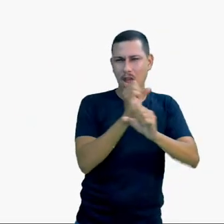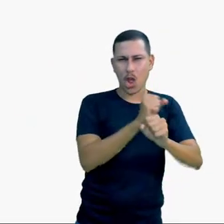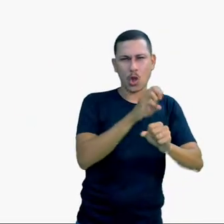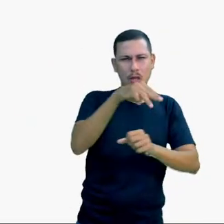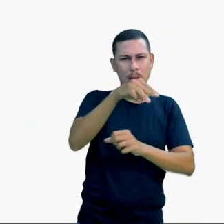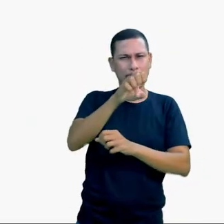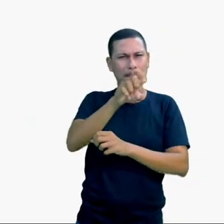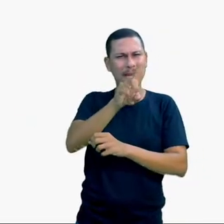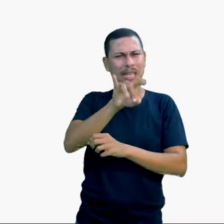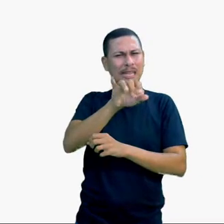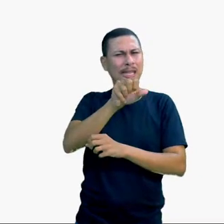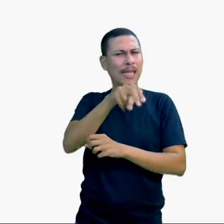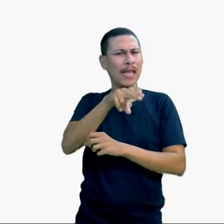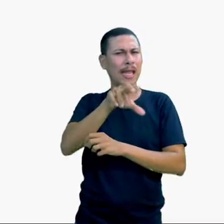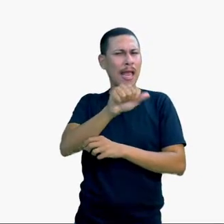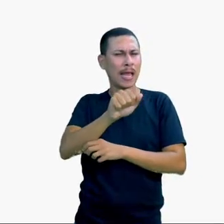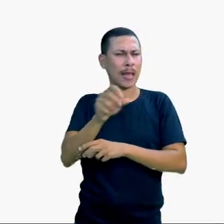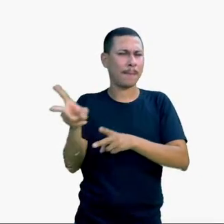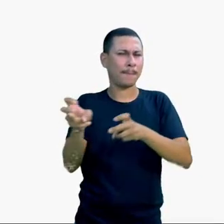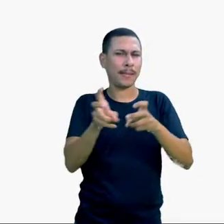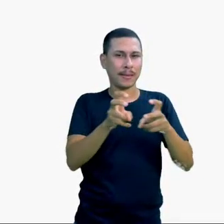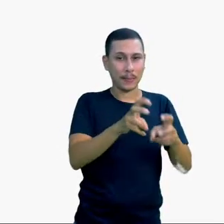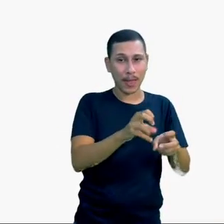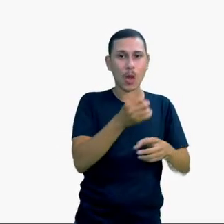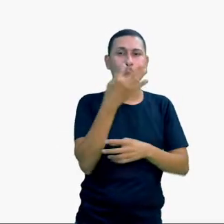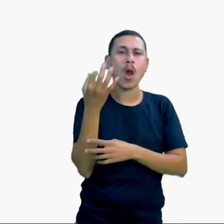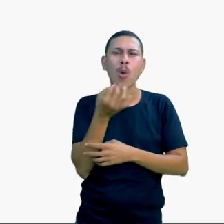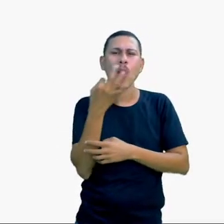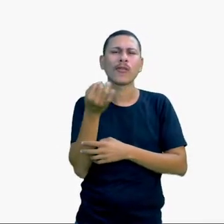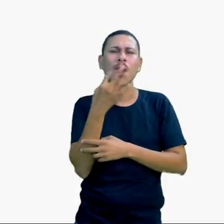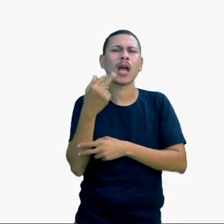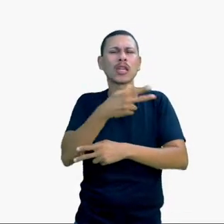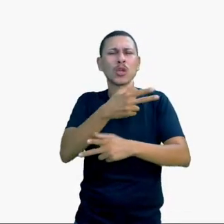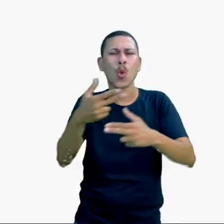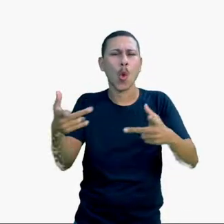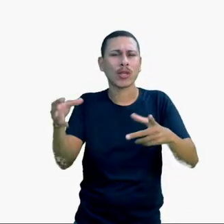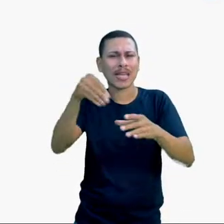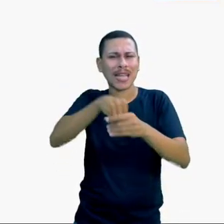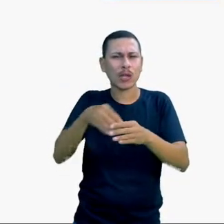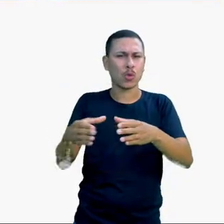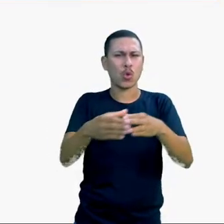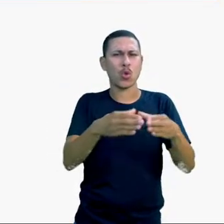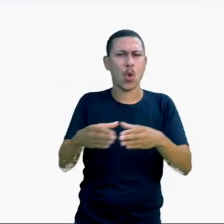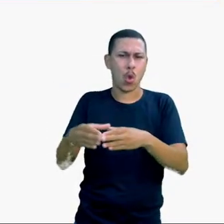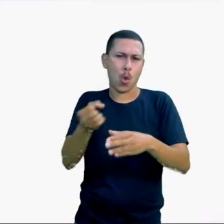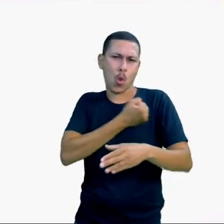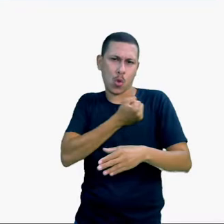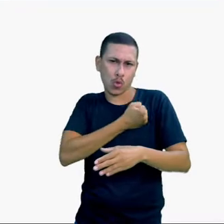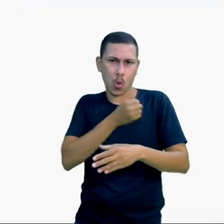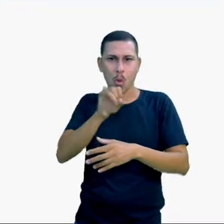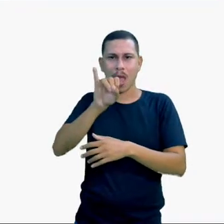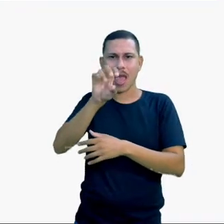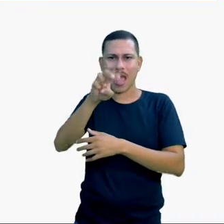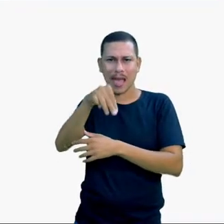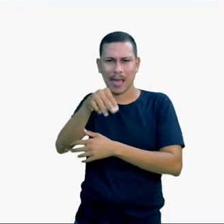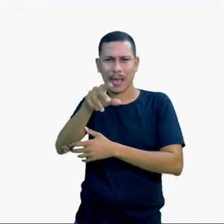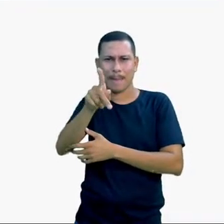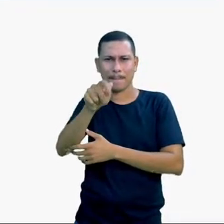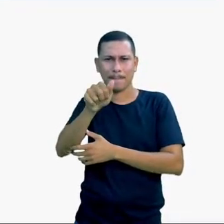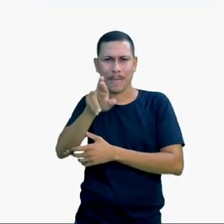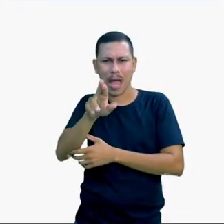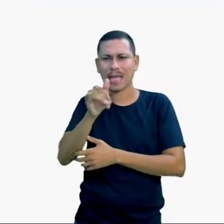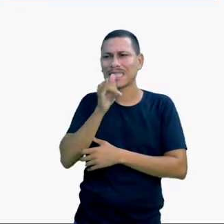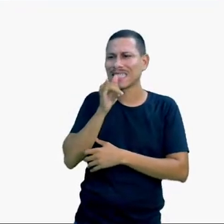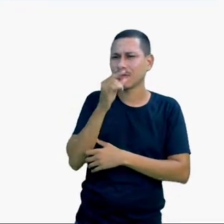vamos ver. Verificar se a quantidade de elementos é ímpar. Olha aqui um exemplo. Exemplo